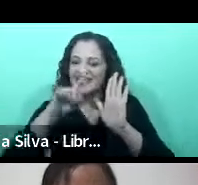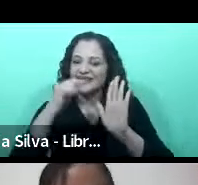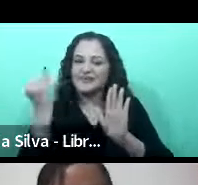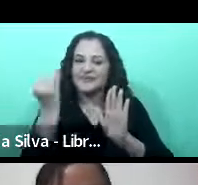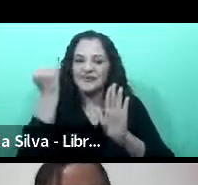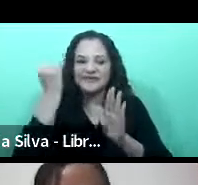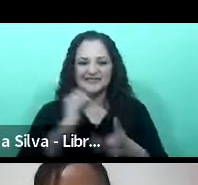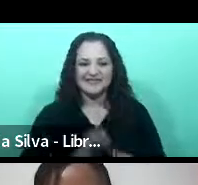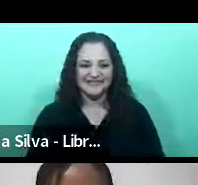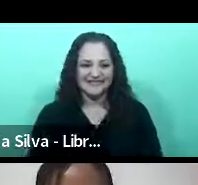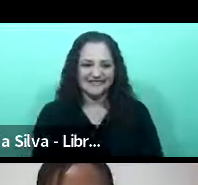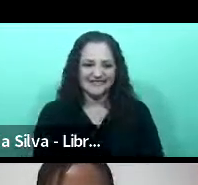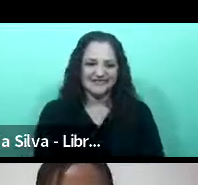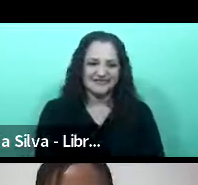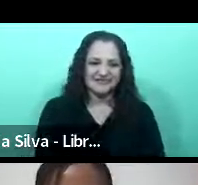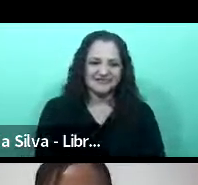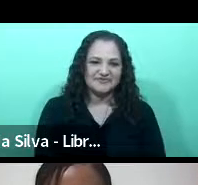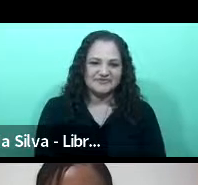significativo.